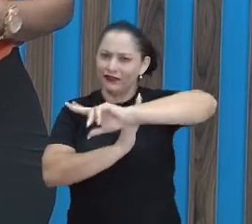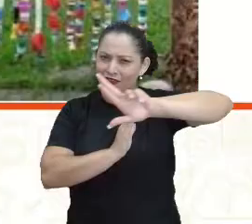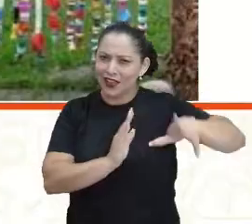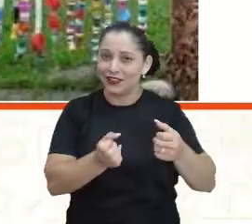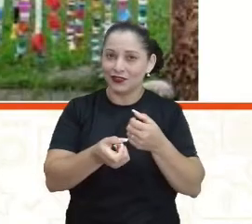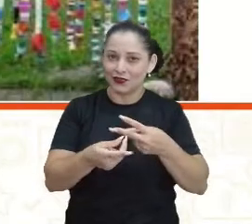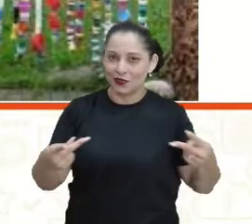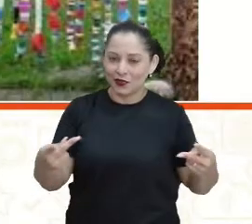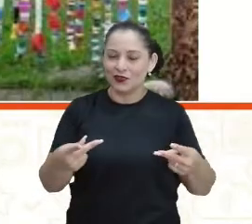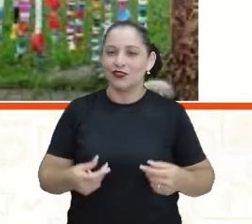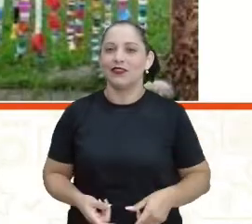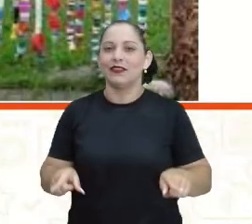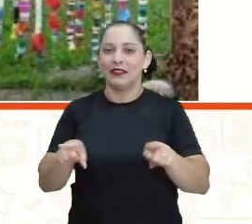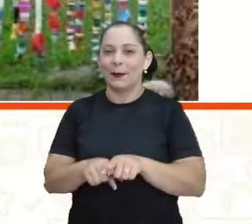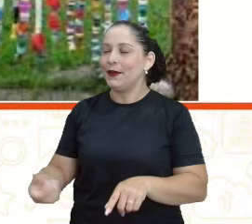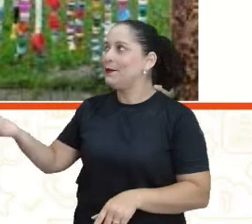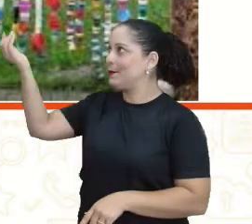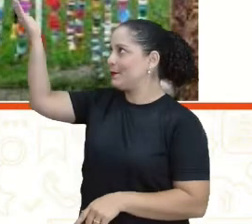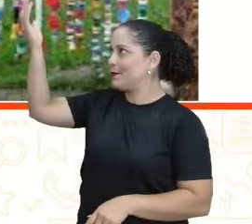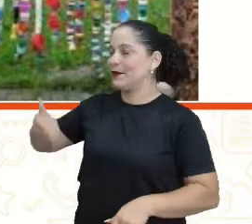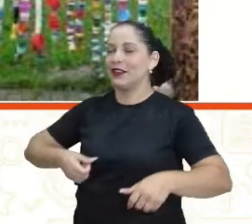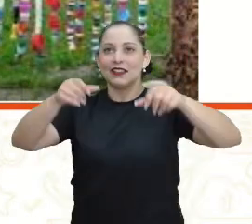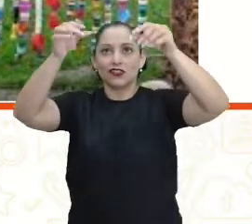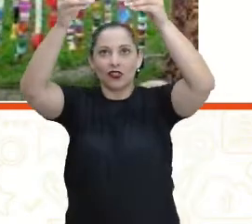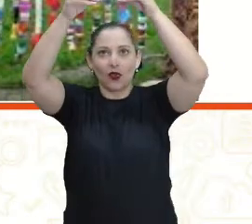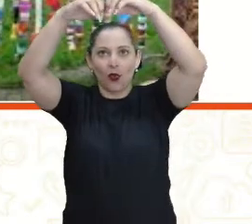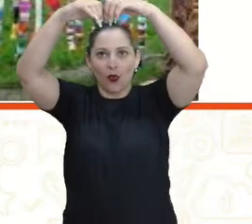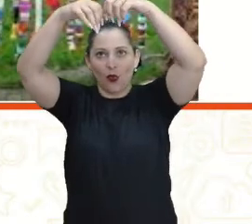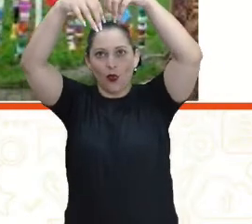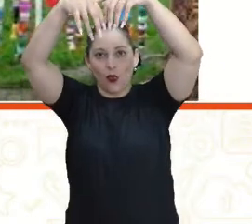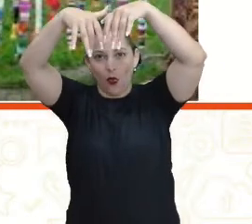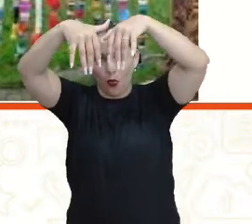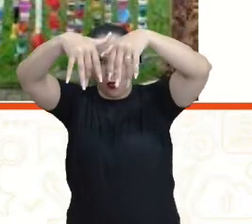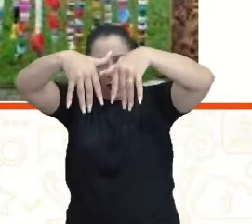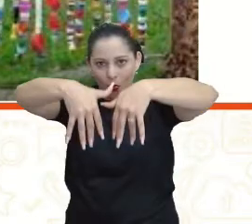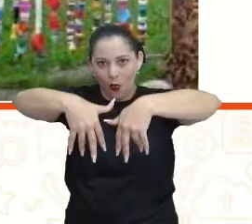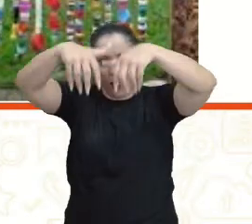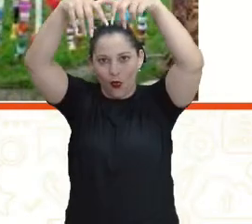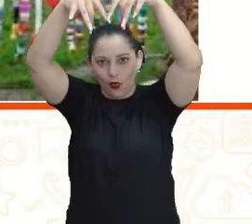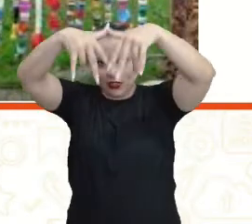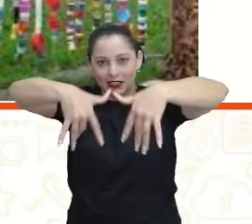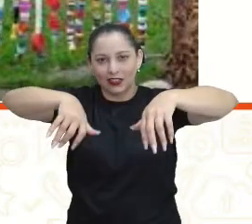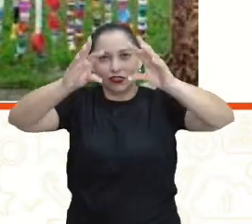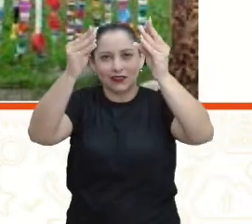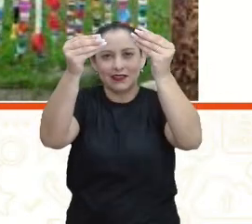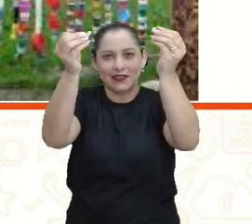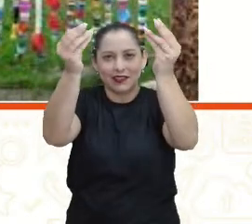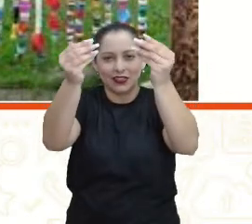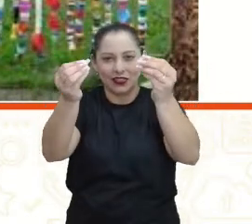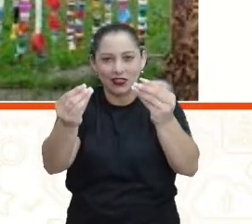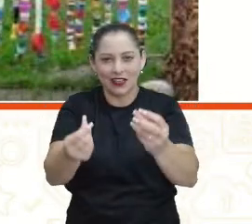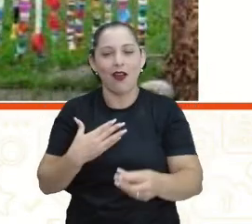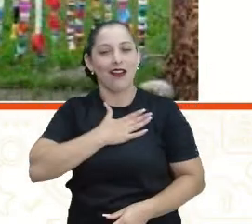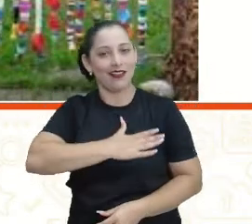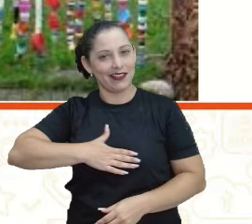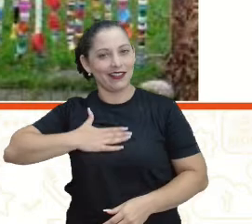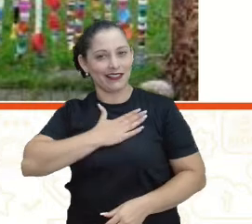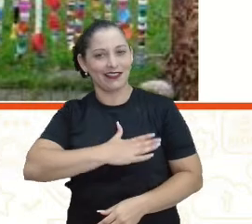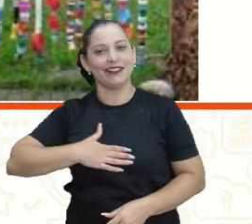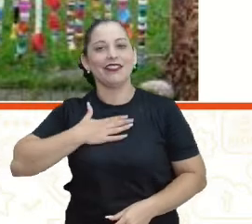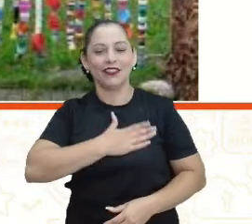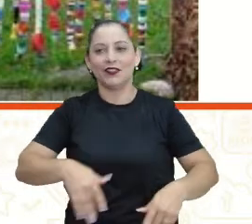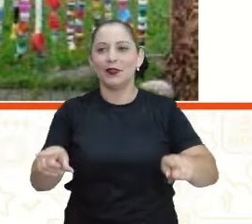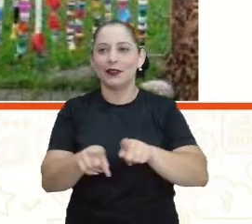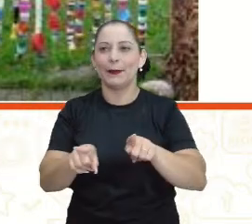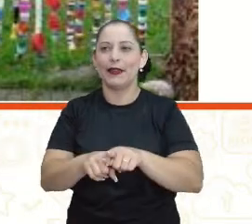aspectos. Cortina sensorial. Também é muito agradável, é prazeroso, ilustra, né, a